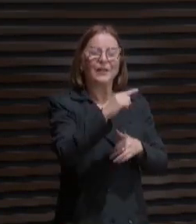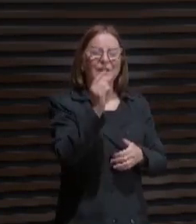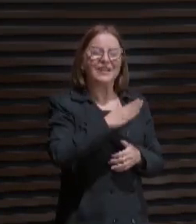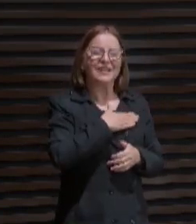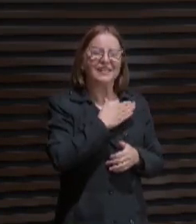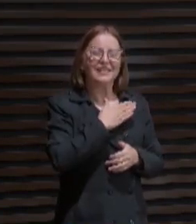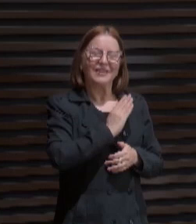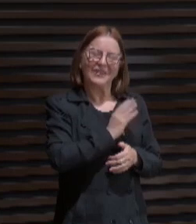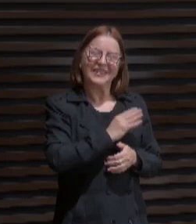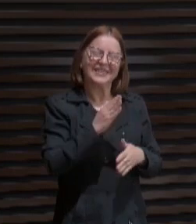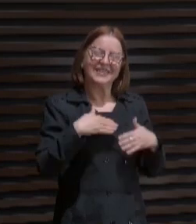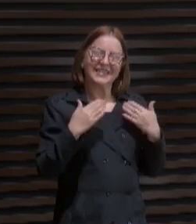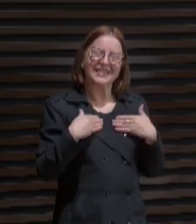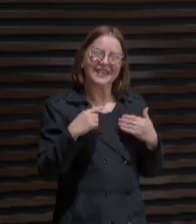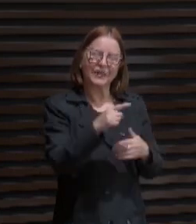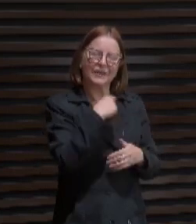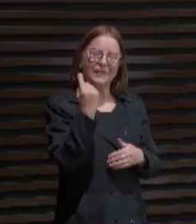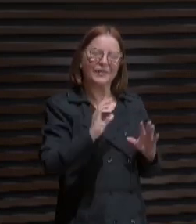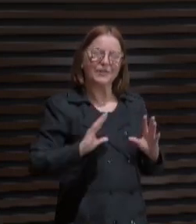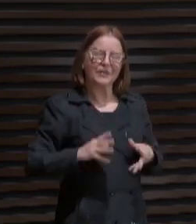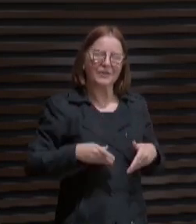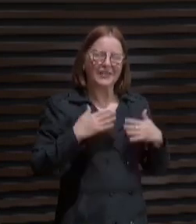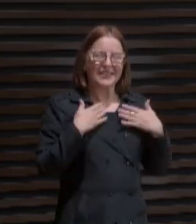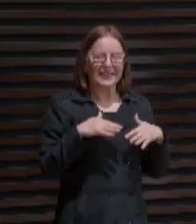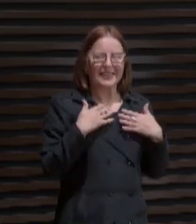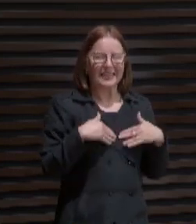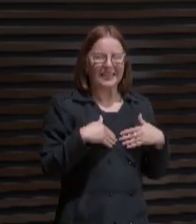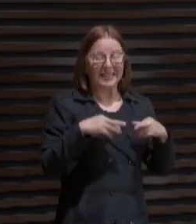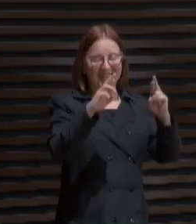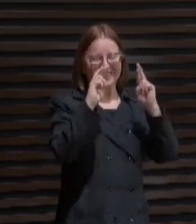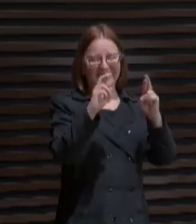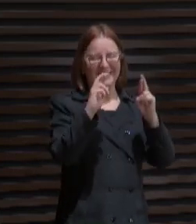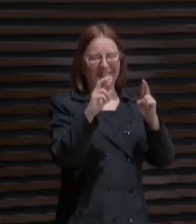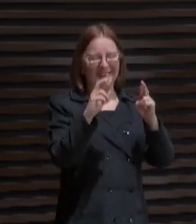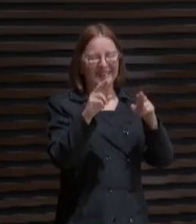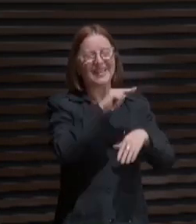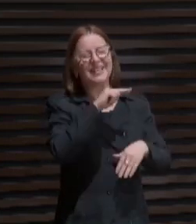que o nosso corpo descansa em esperança. Em